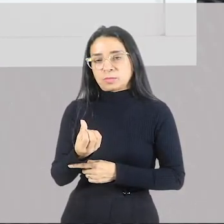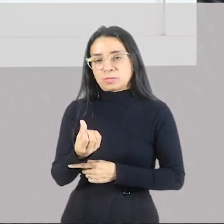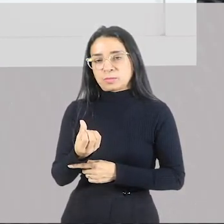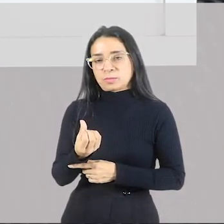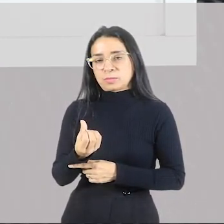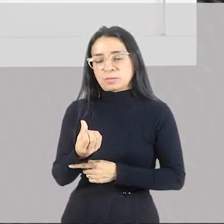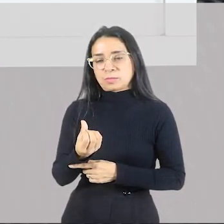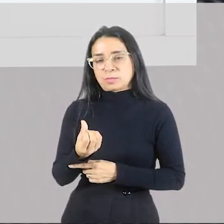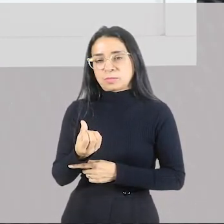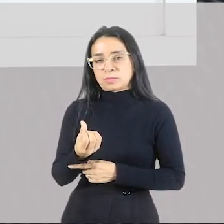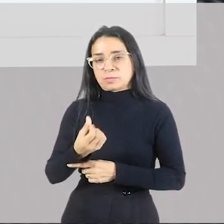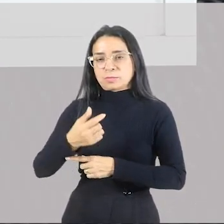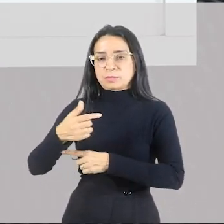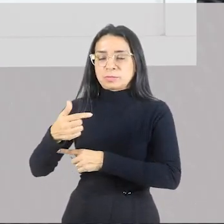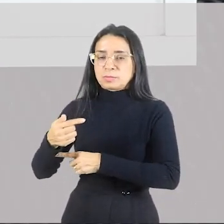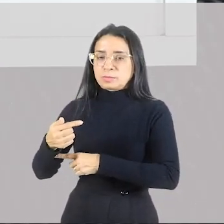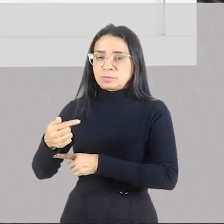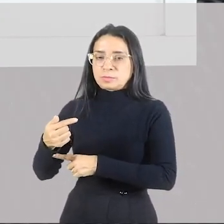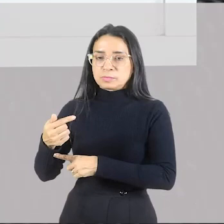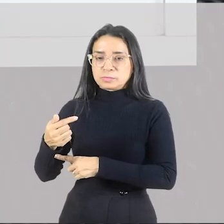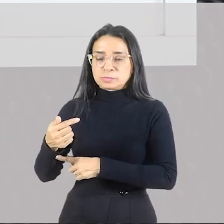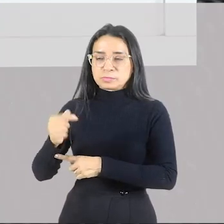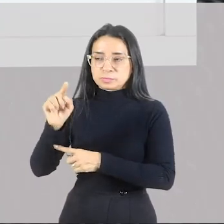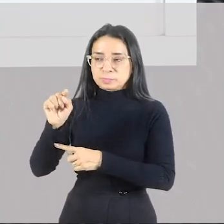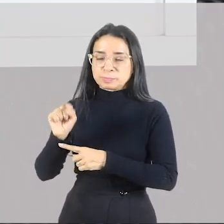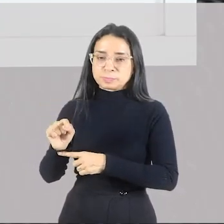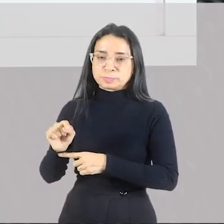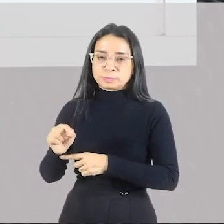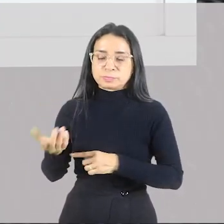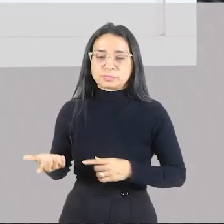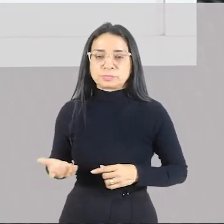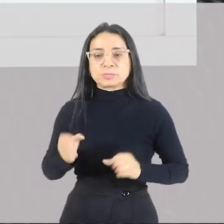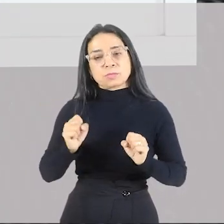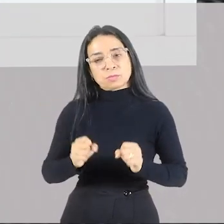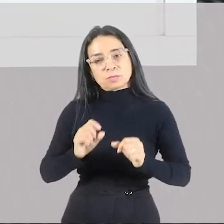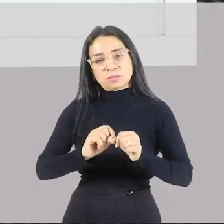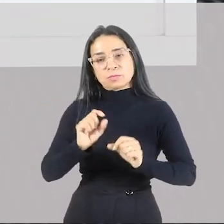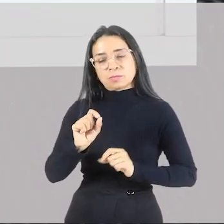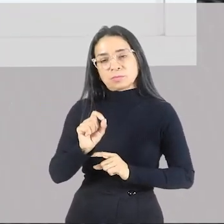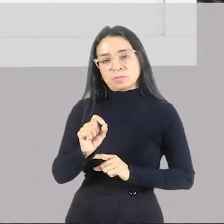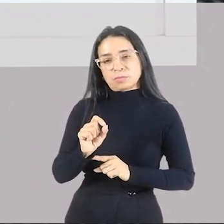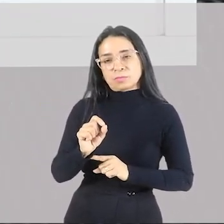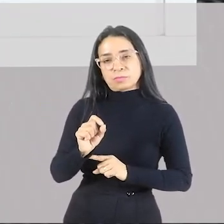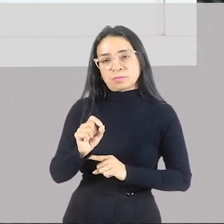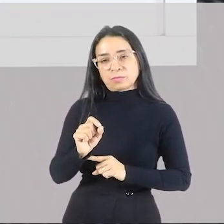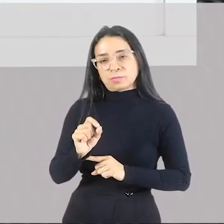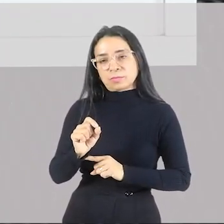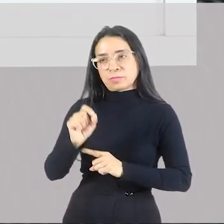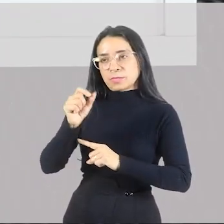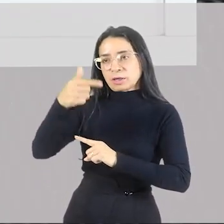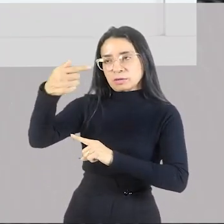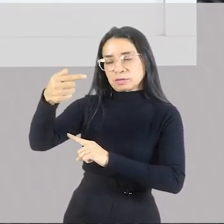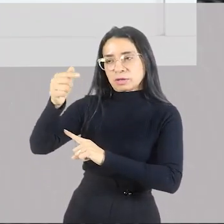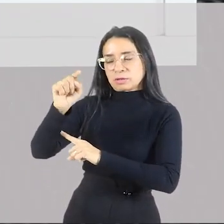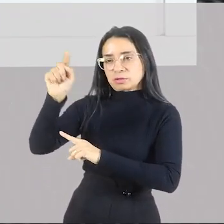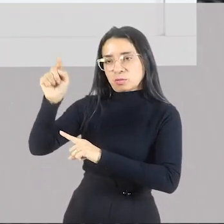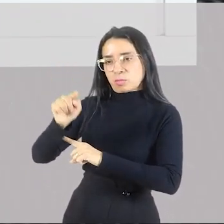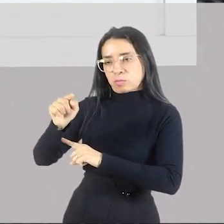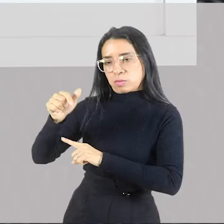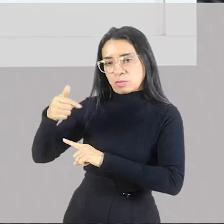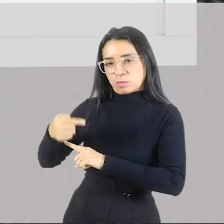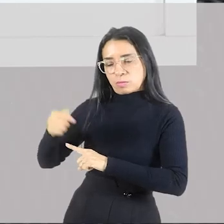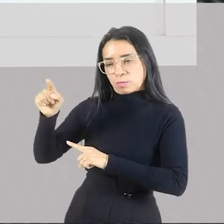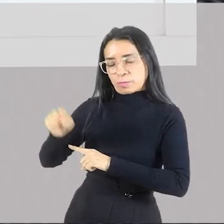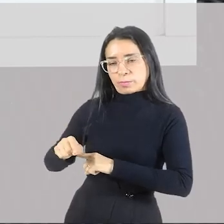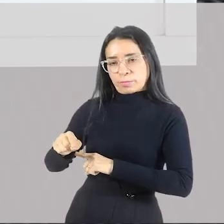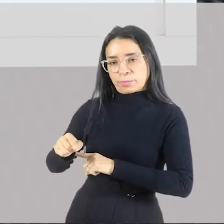3 dá 7 fatorial. Olha o que eu posso fazer aqui. cancelar esse carinha com esse